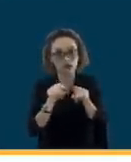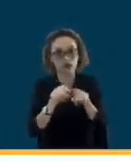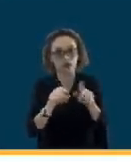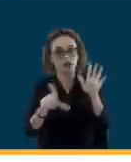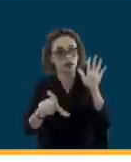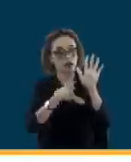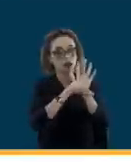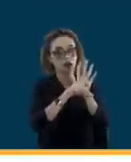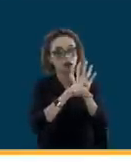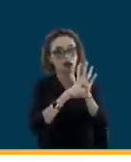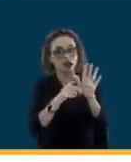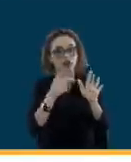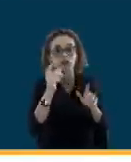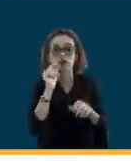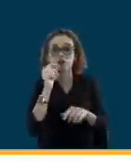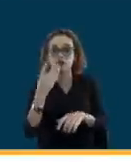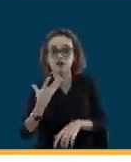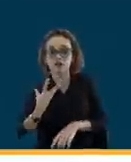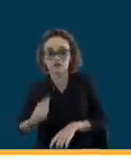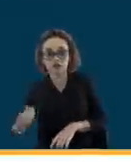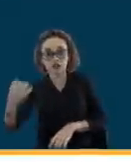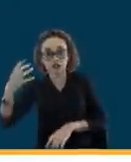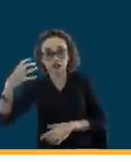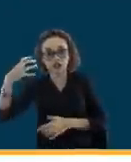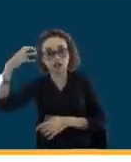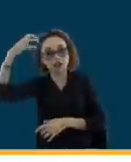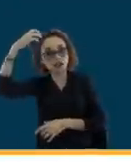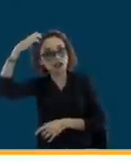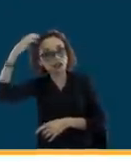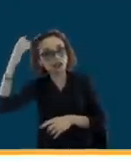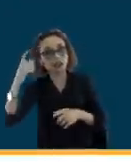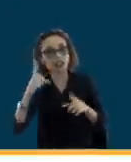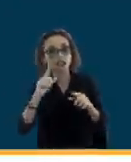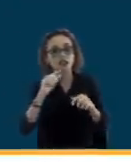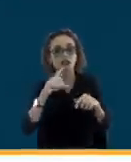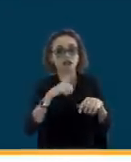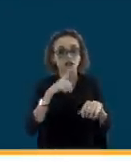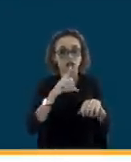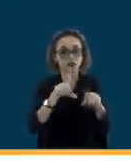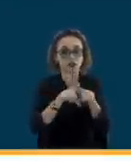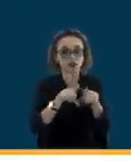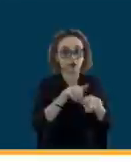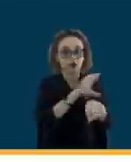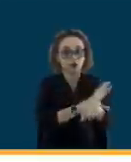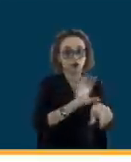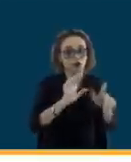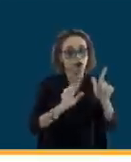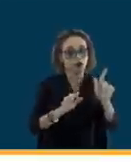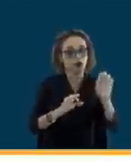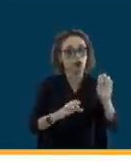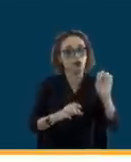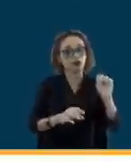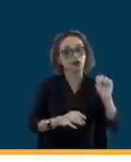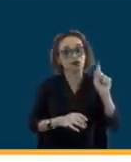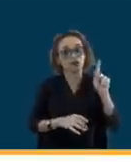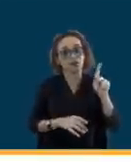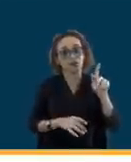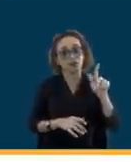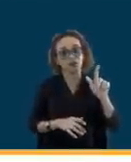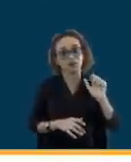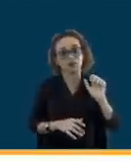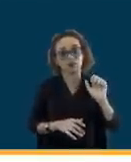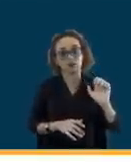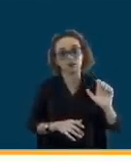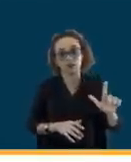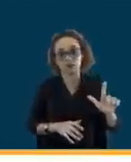de Reis, como cabe a cultura gospel. Estou dando um exemplo para que, às vezes, a gente mesmo na cultura acha que